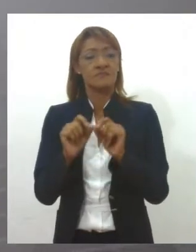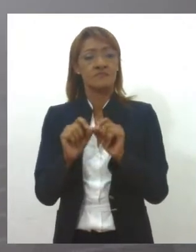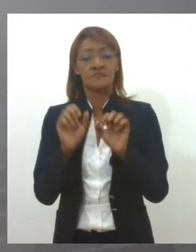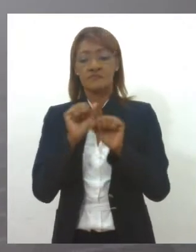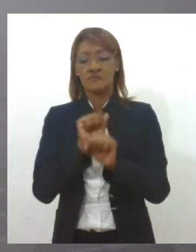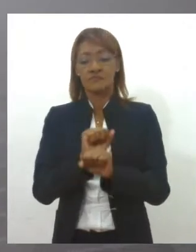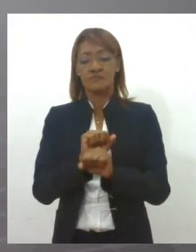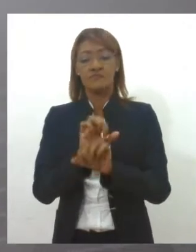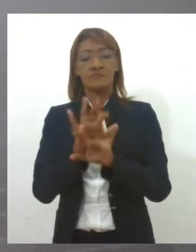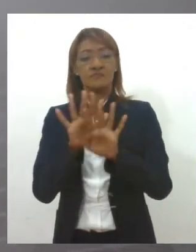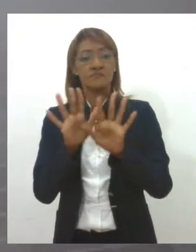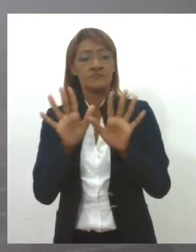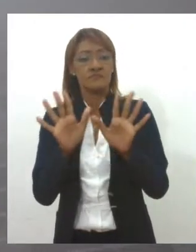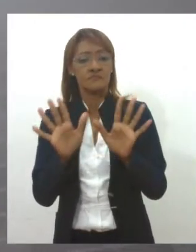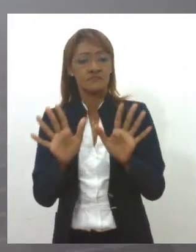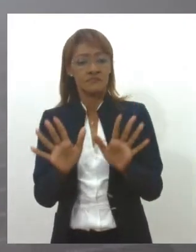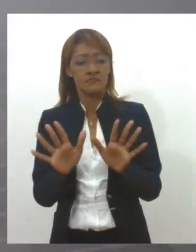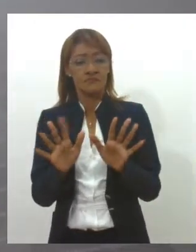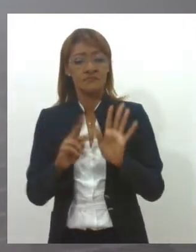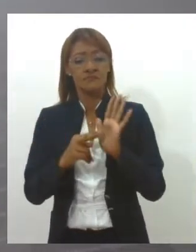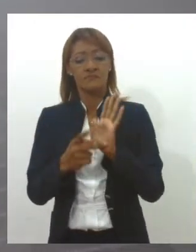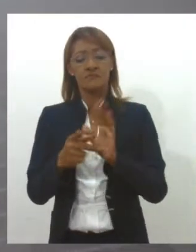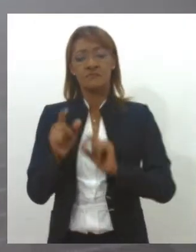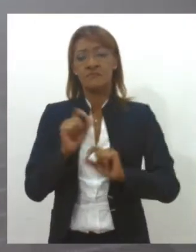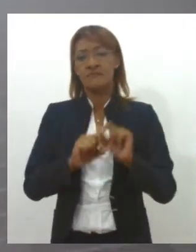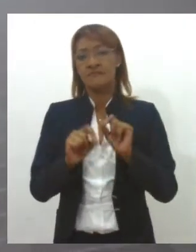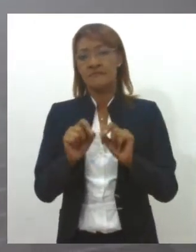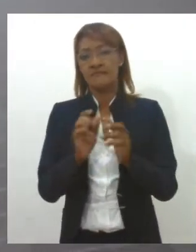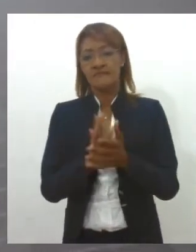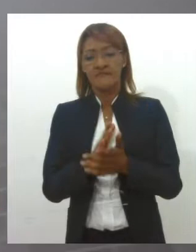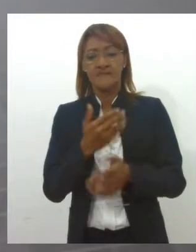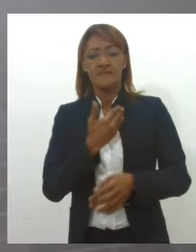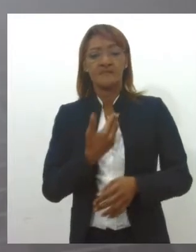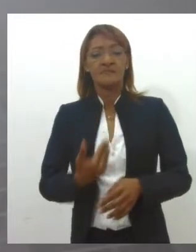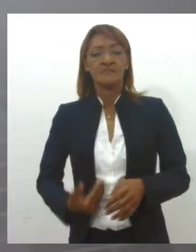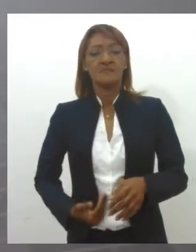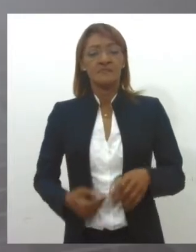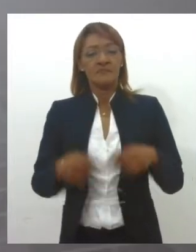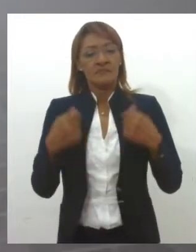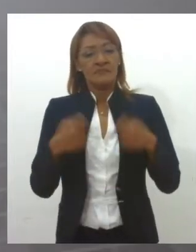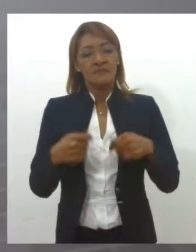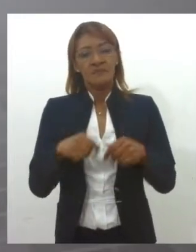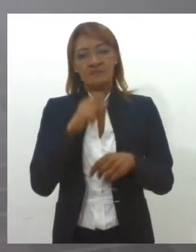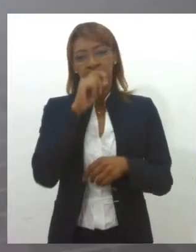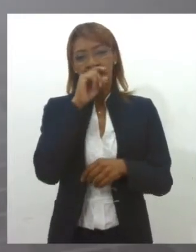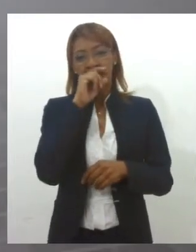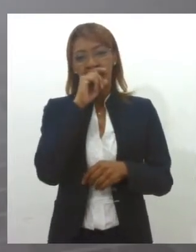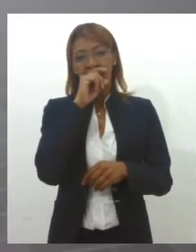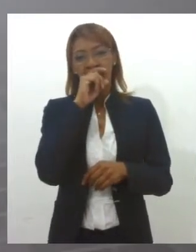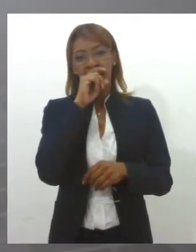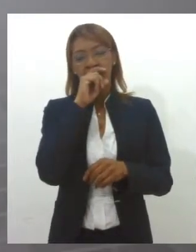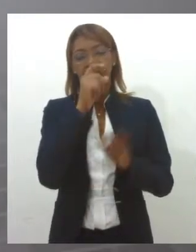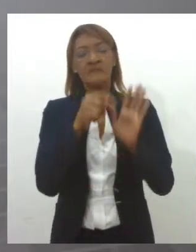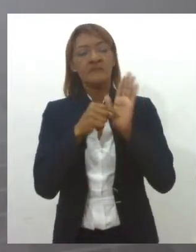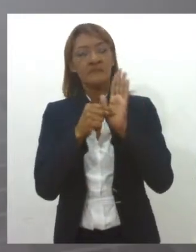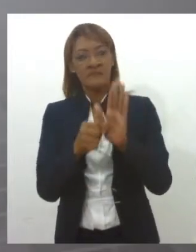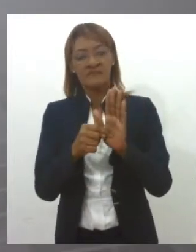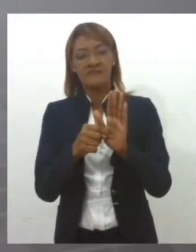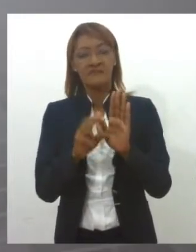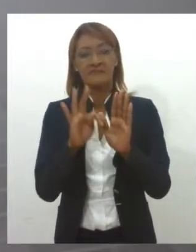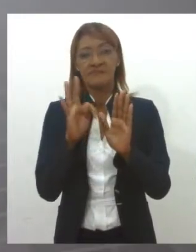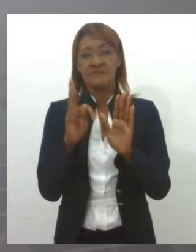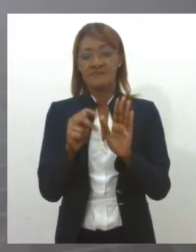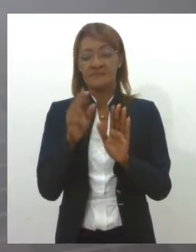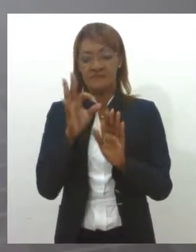transparência EA que significa significa que o governo precisa chegar com as contas e apresentar aos servidores